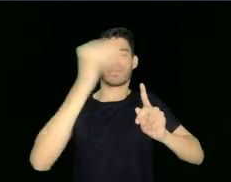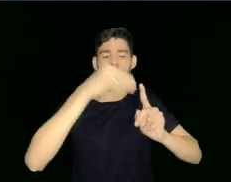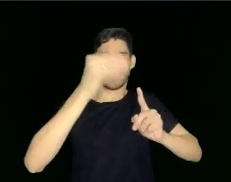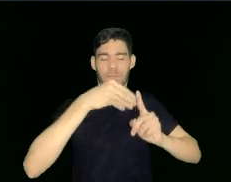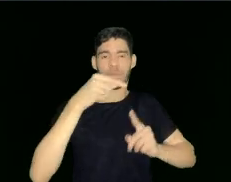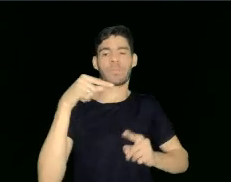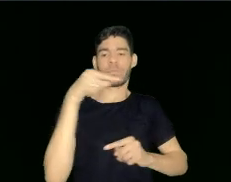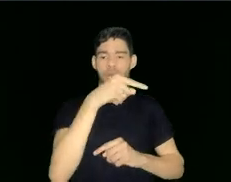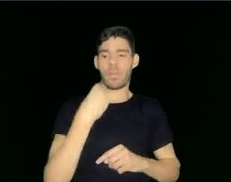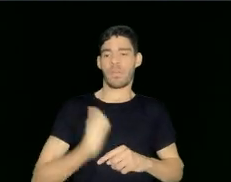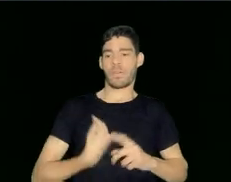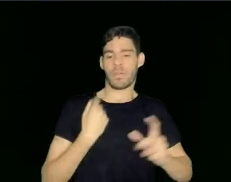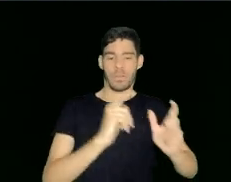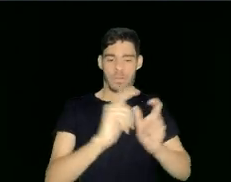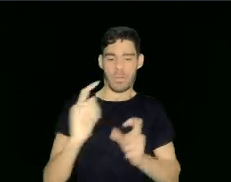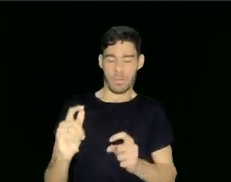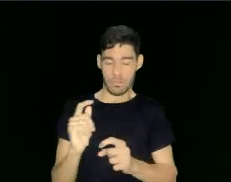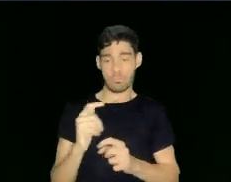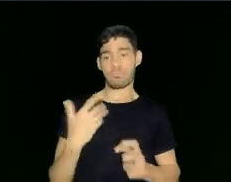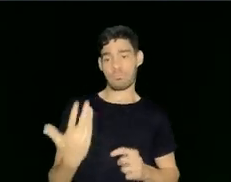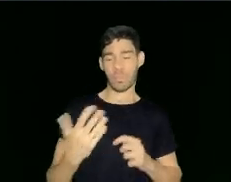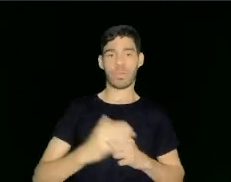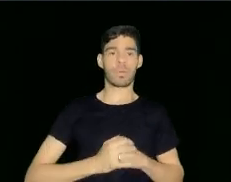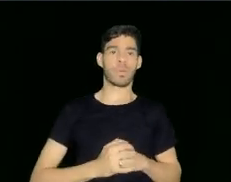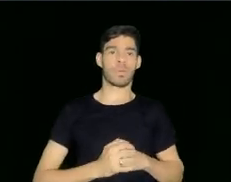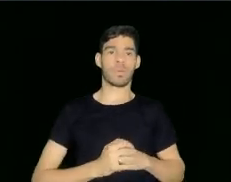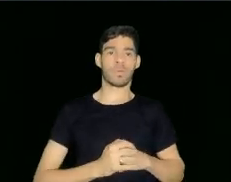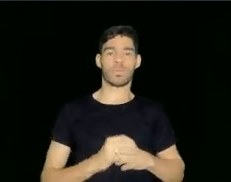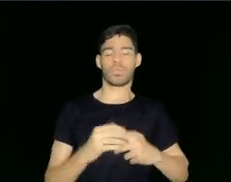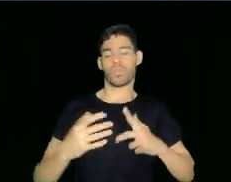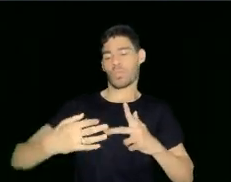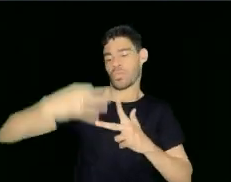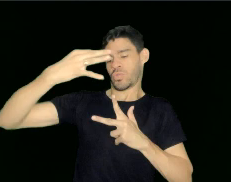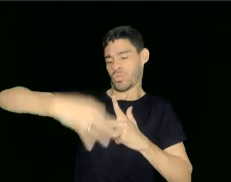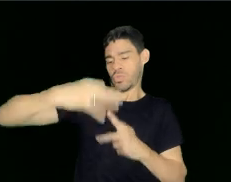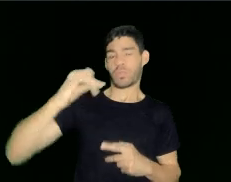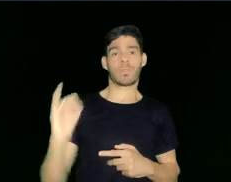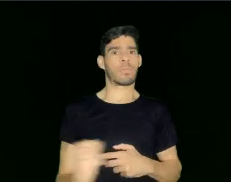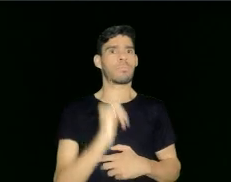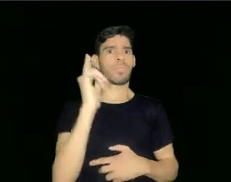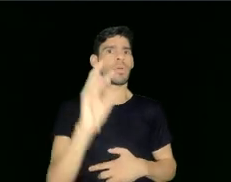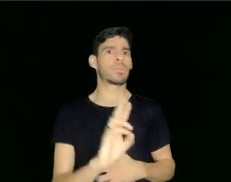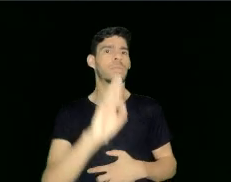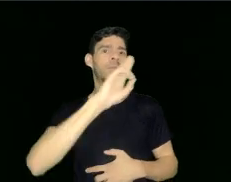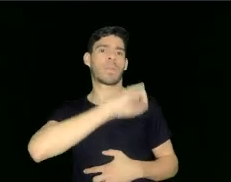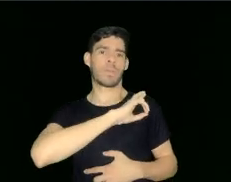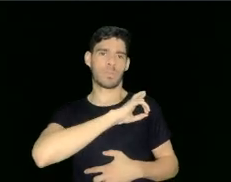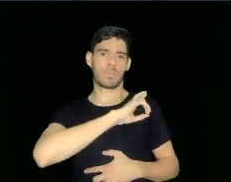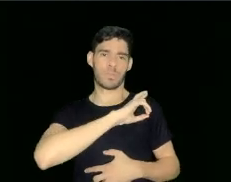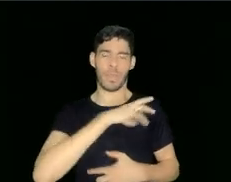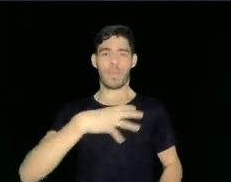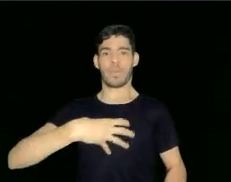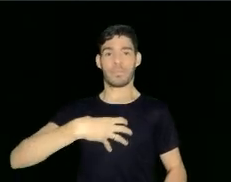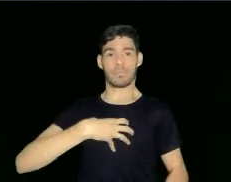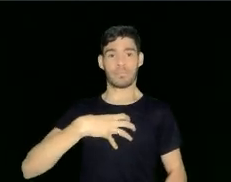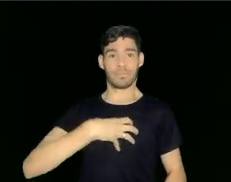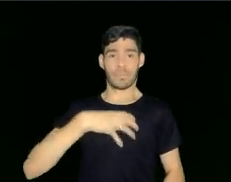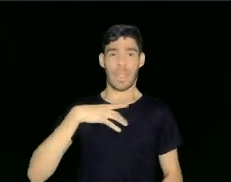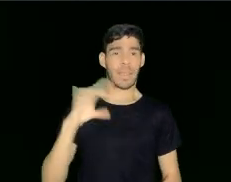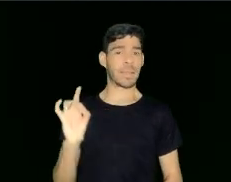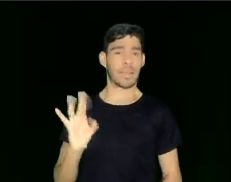das populações fragilizadas desses locais. Portanto, O judiciário tem um papel